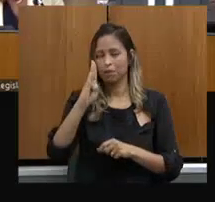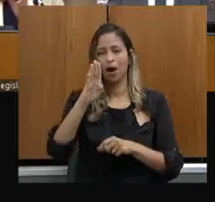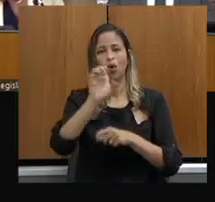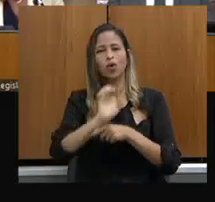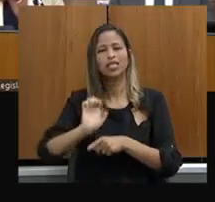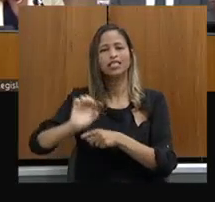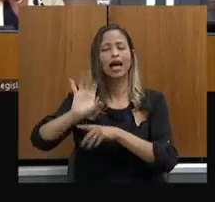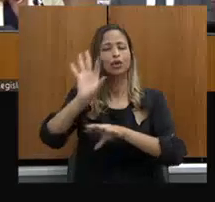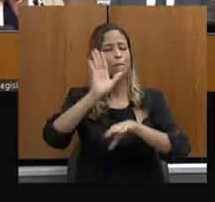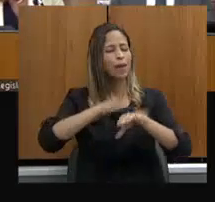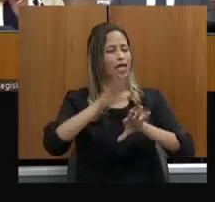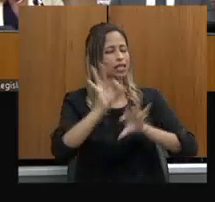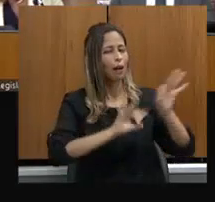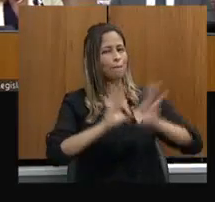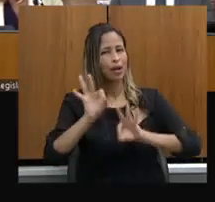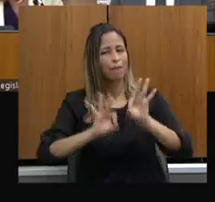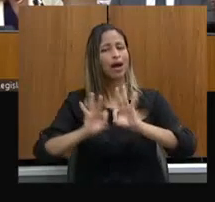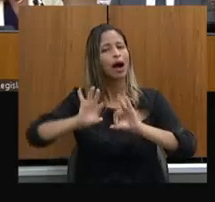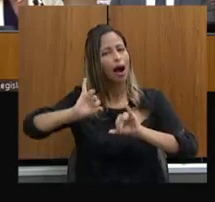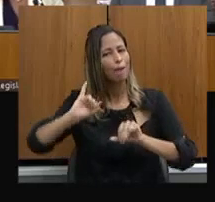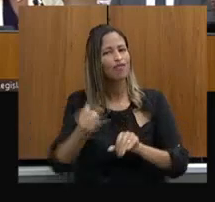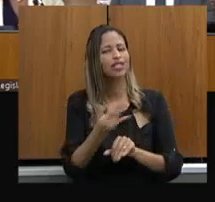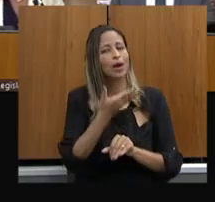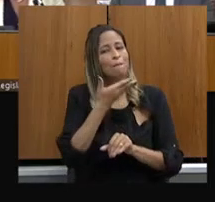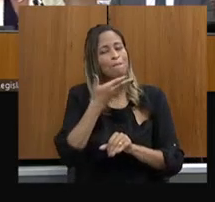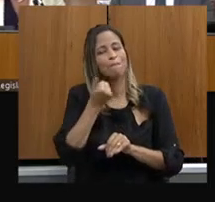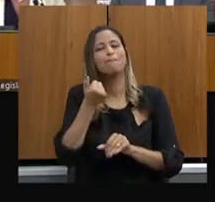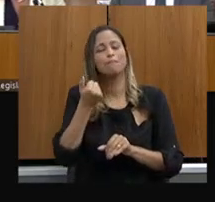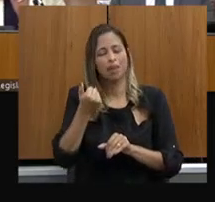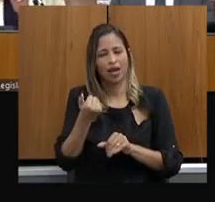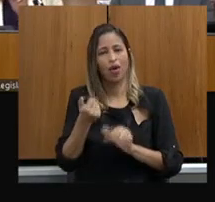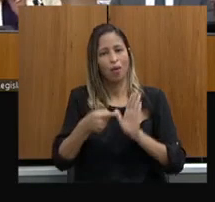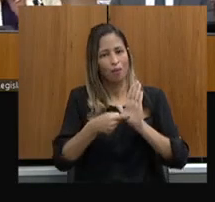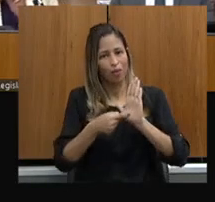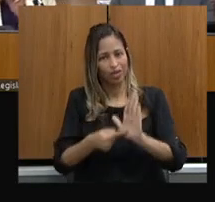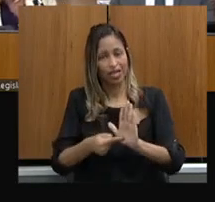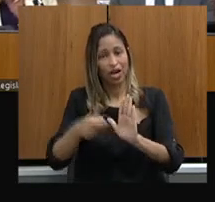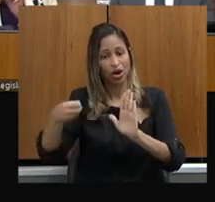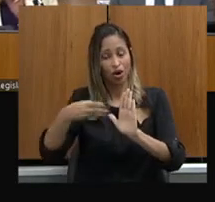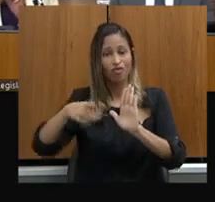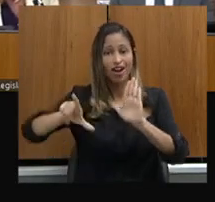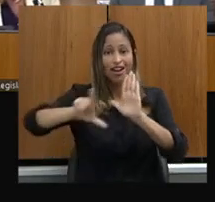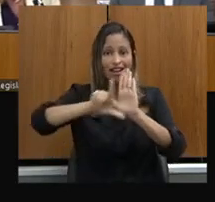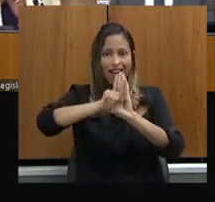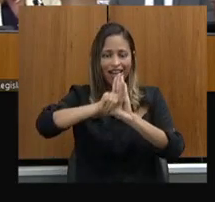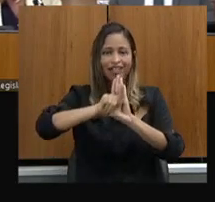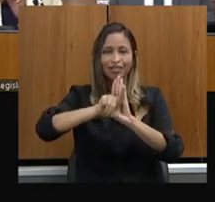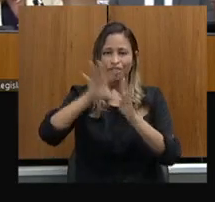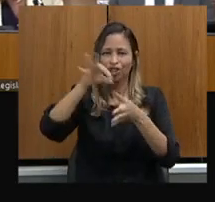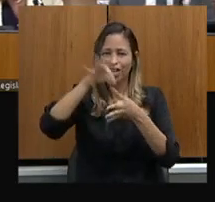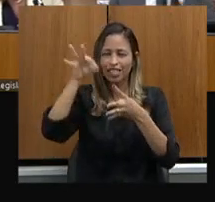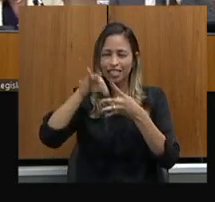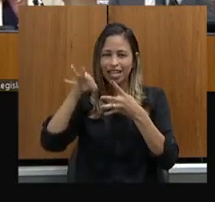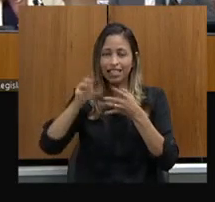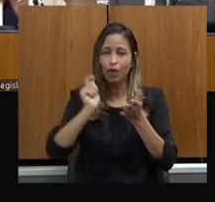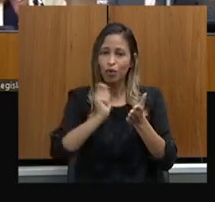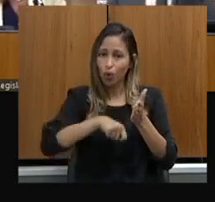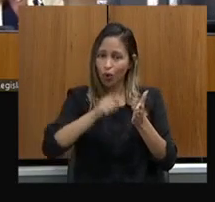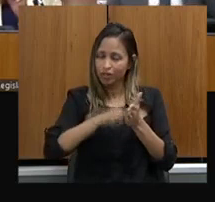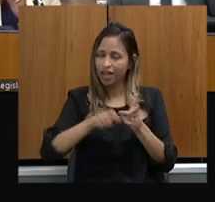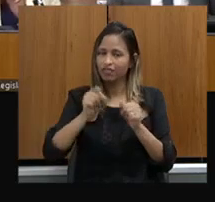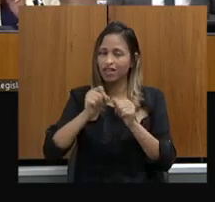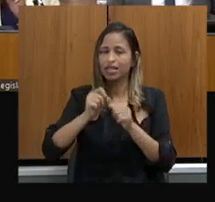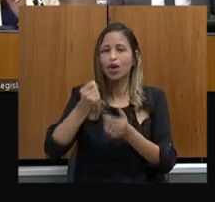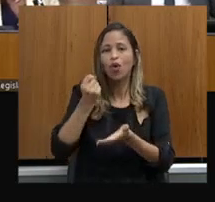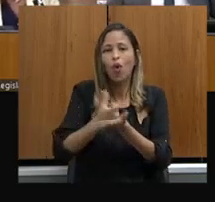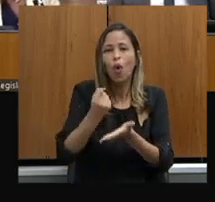estados mais preparados Com certeza é aproveitarão melhora as oportunidades trazidas pela nova lei de licitações de contratos para fazer em compras públicas